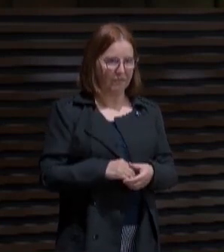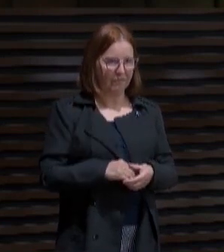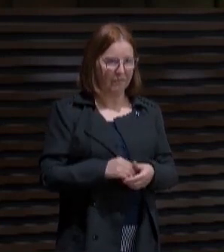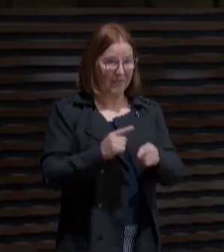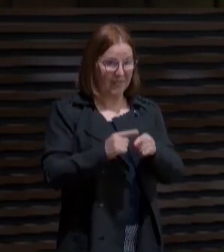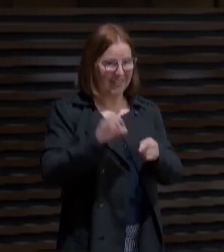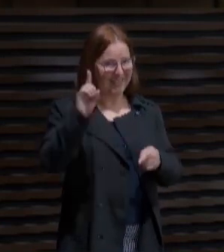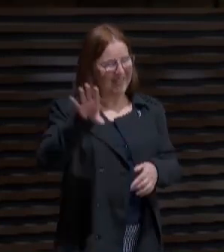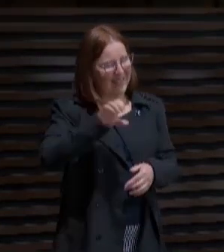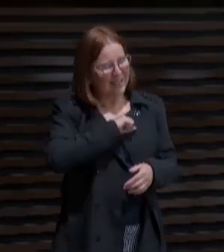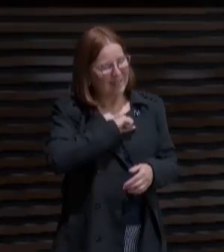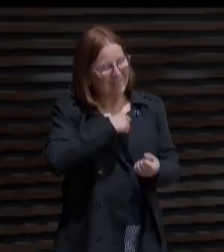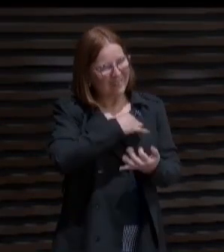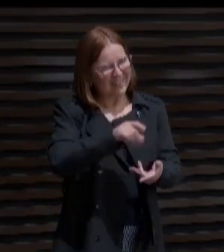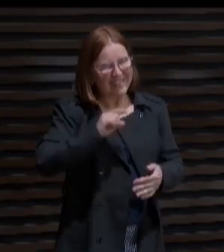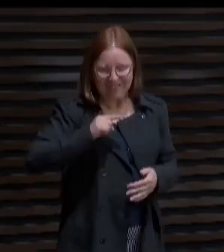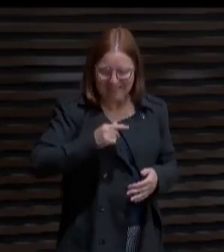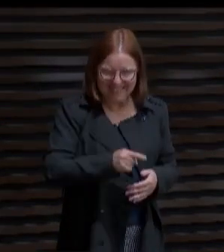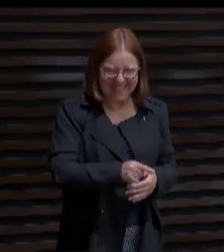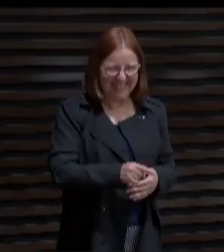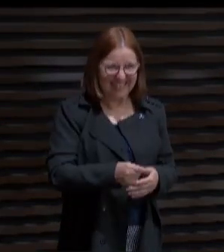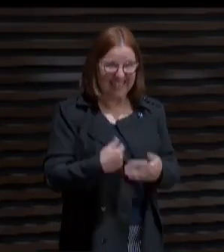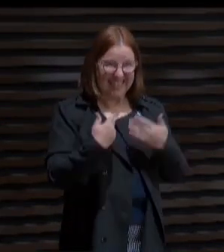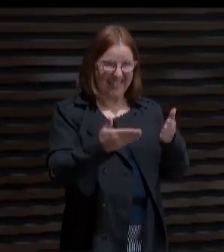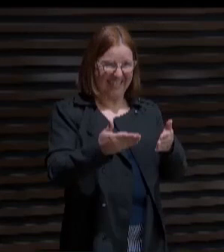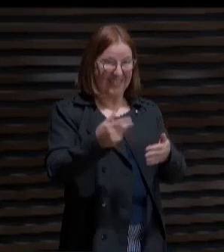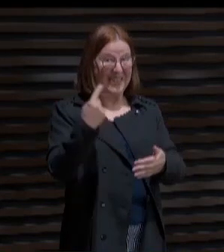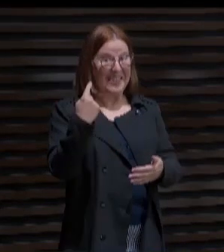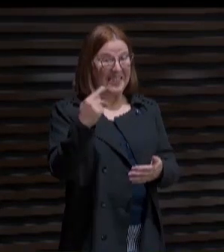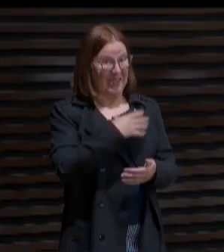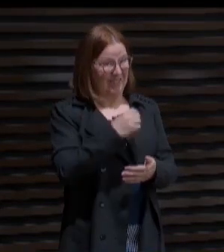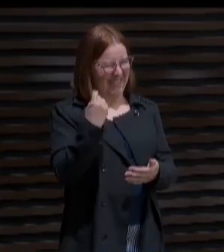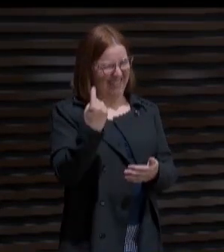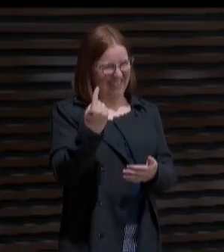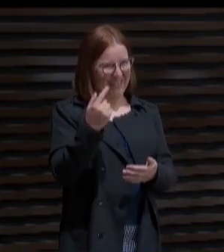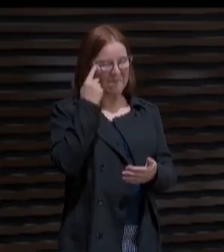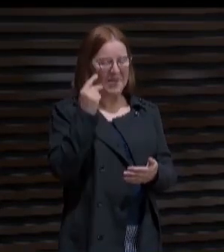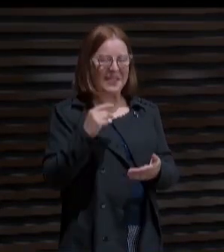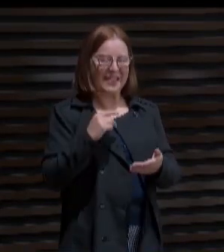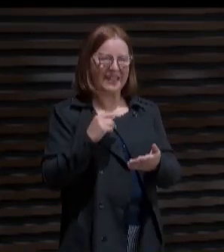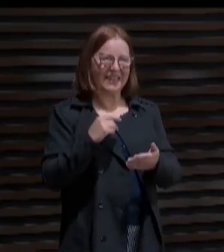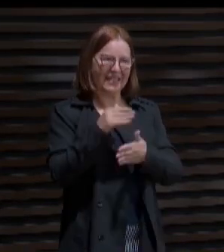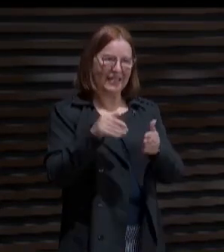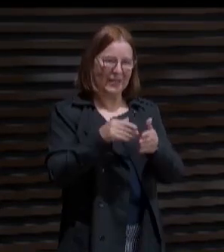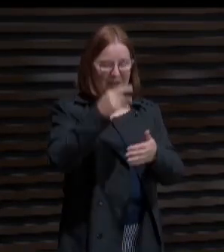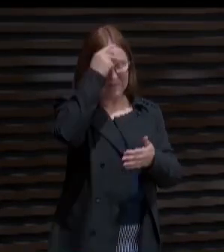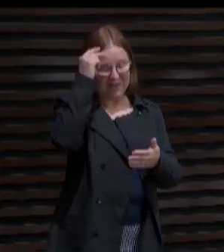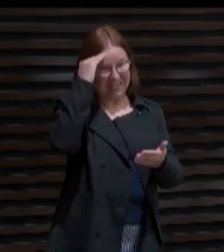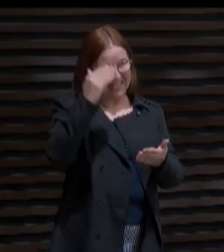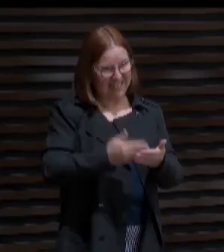Porque Deus amou o mundo de tal maneira que deu seu Filho unigênito, para que todo que nele crê